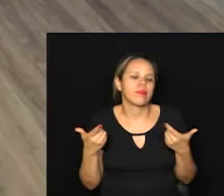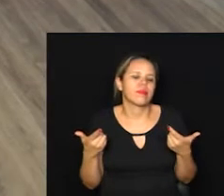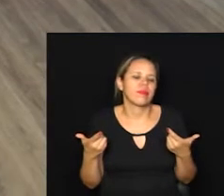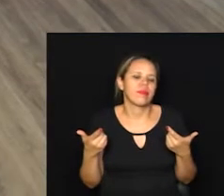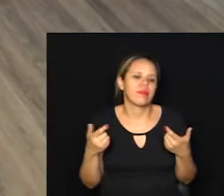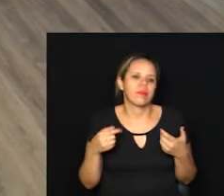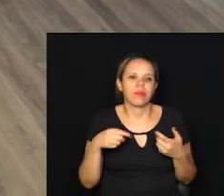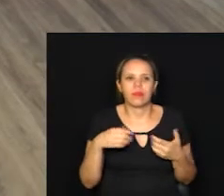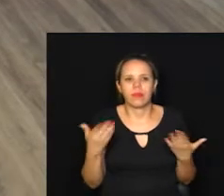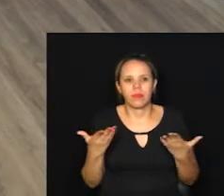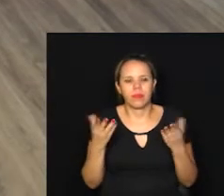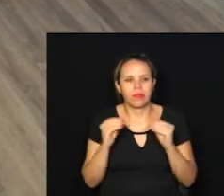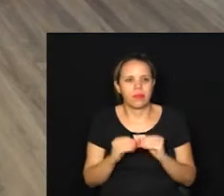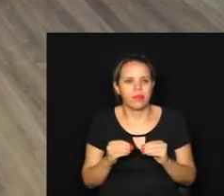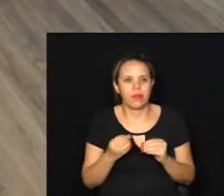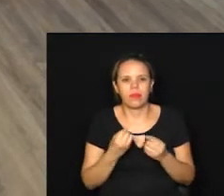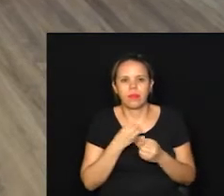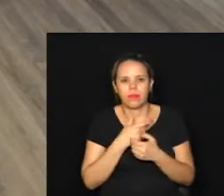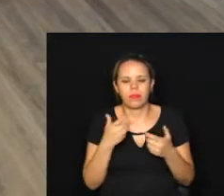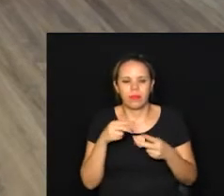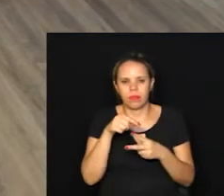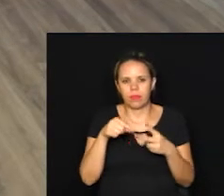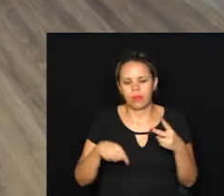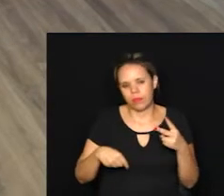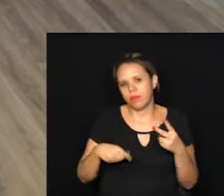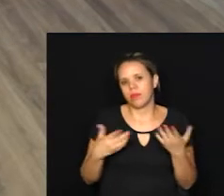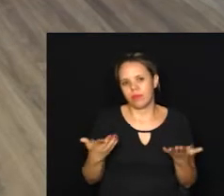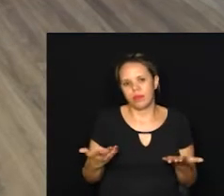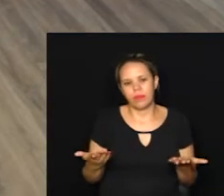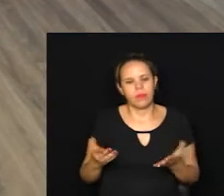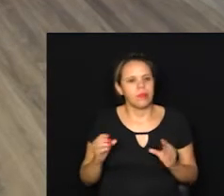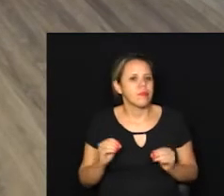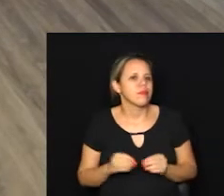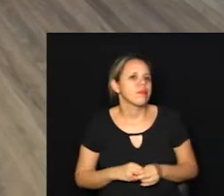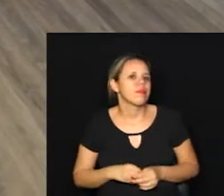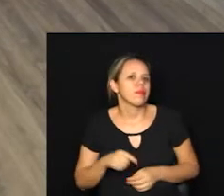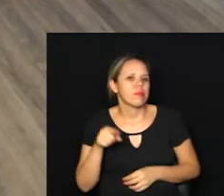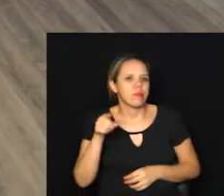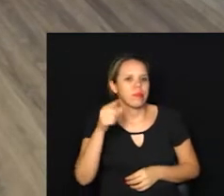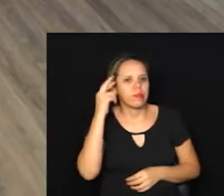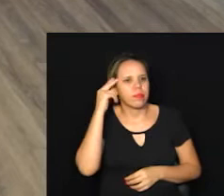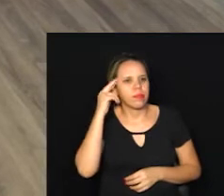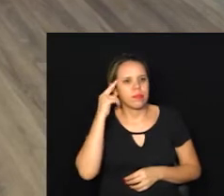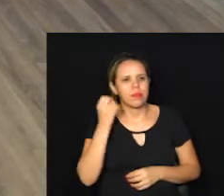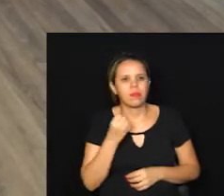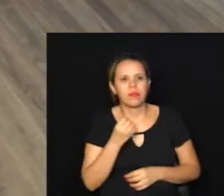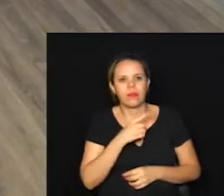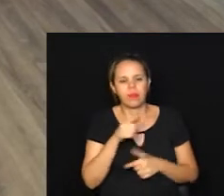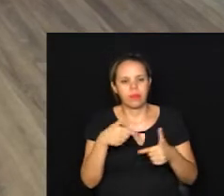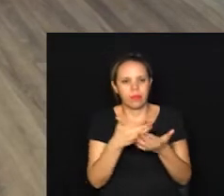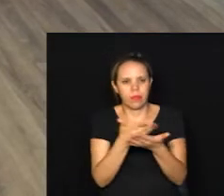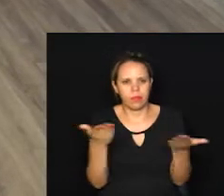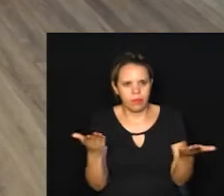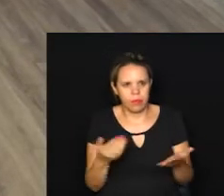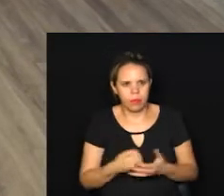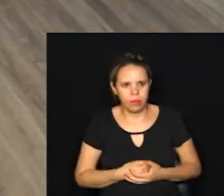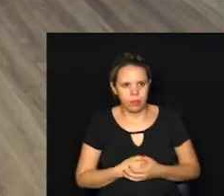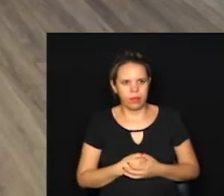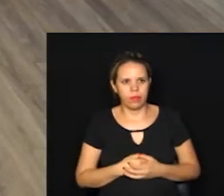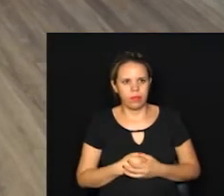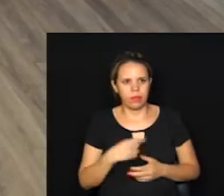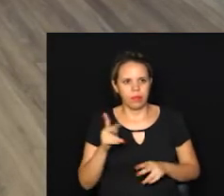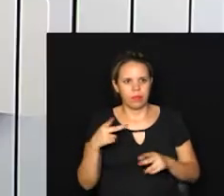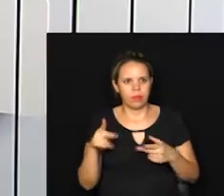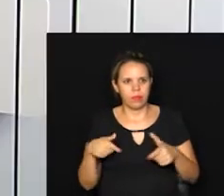Mariolani nesta noite, boa sorte ao Stefan Campineiro nesta noite e a você, André Aranha, bom trabalho aí para você e toda a